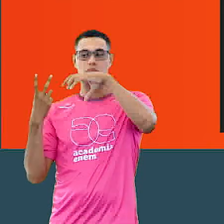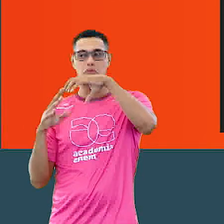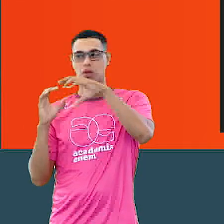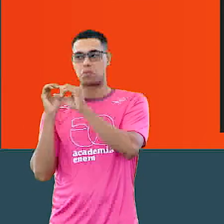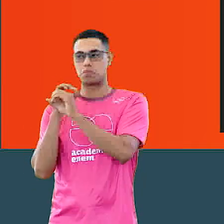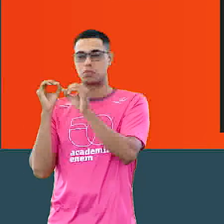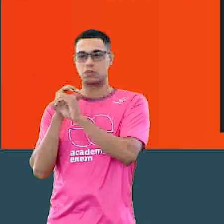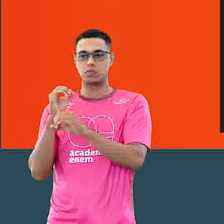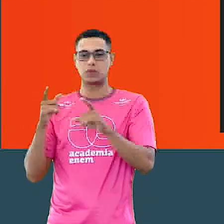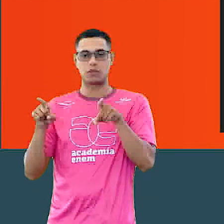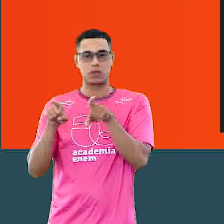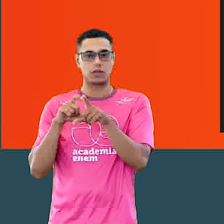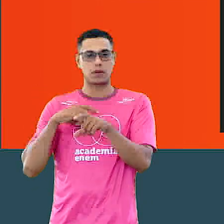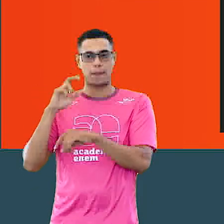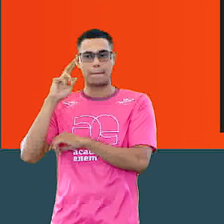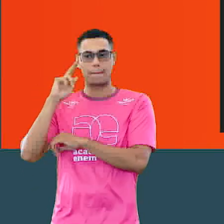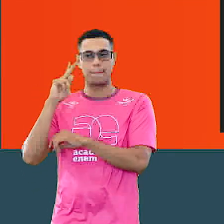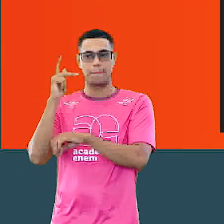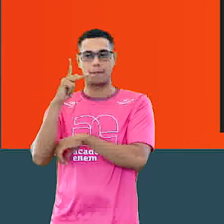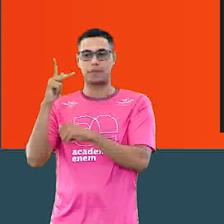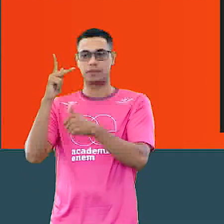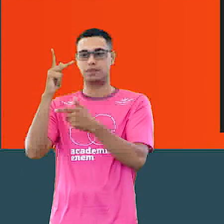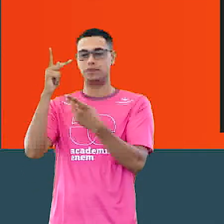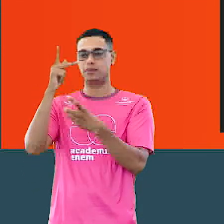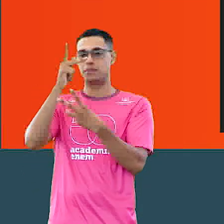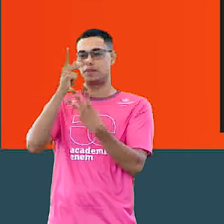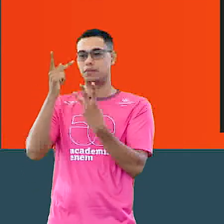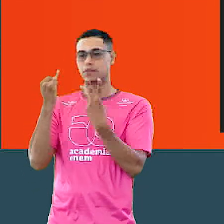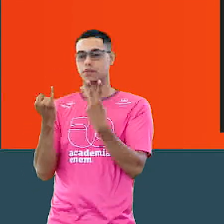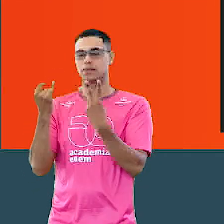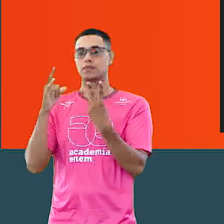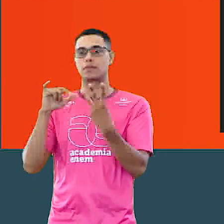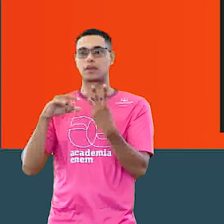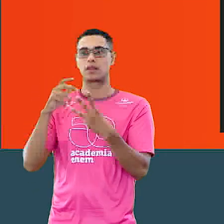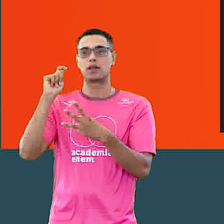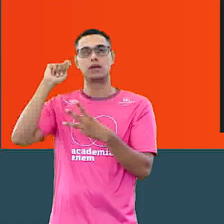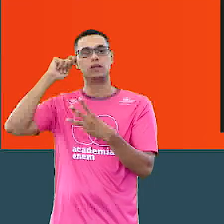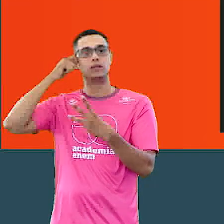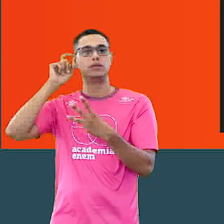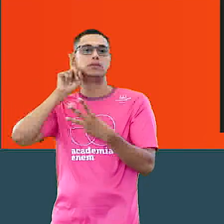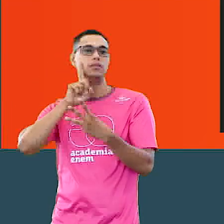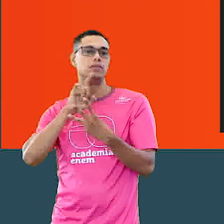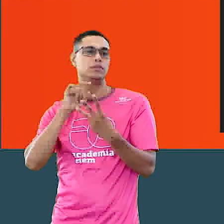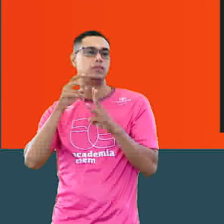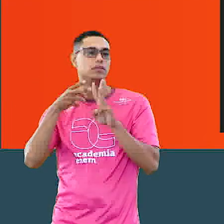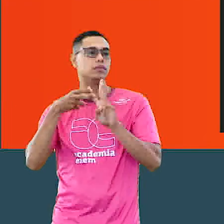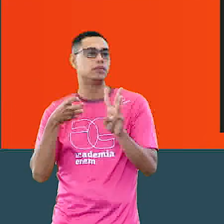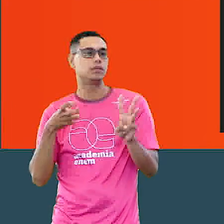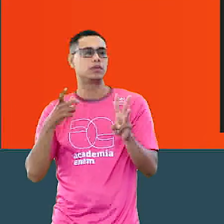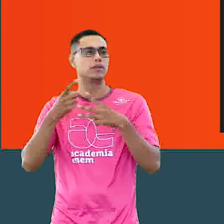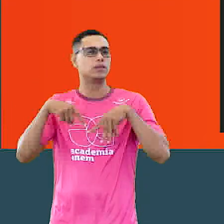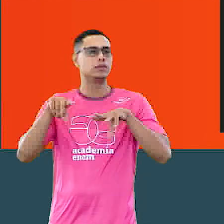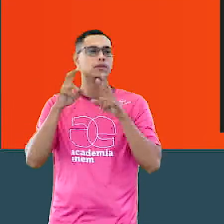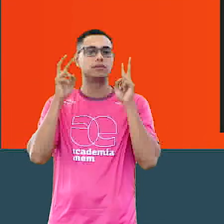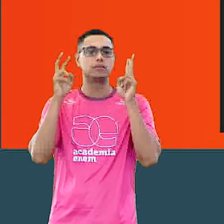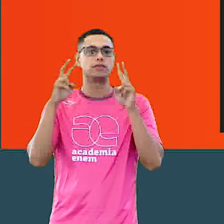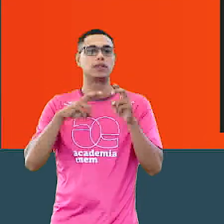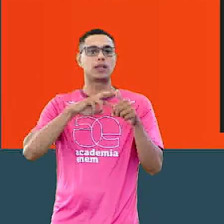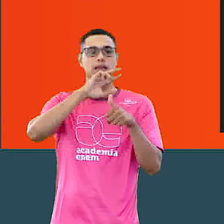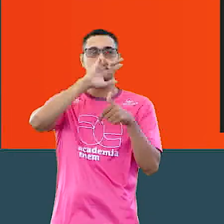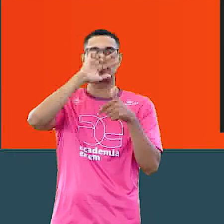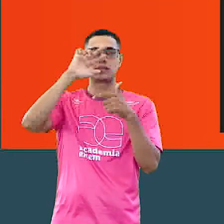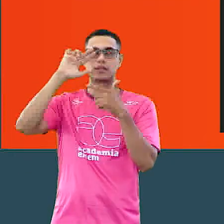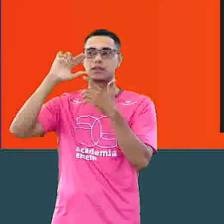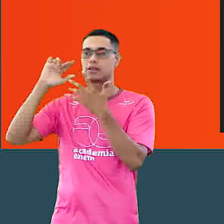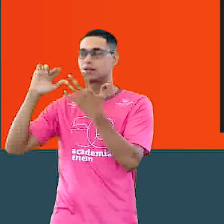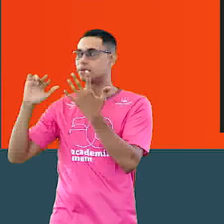o LI-PPI, pretos, pardos, indígenas, 651. Vocês estão percebendo a diferença